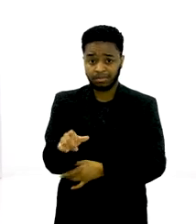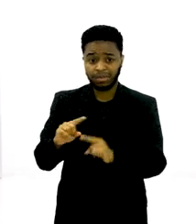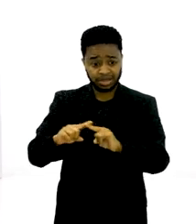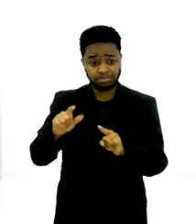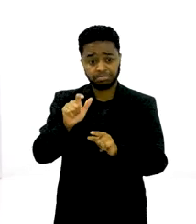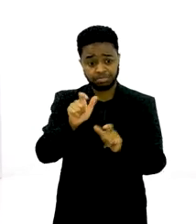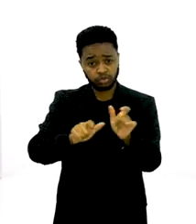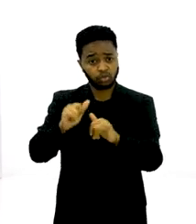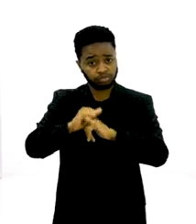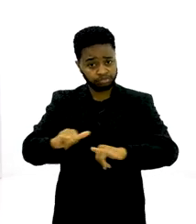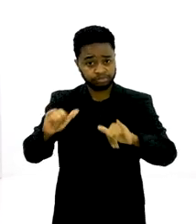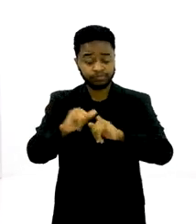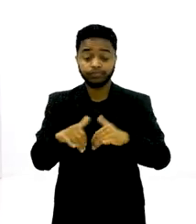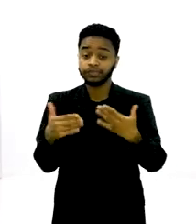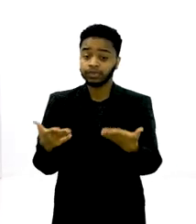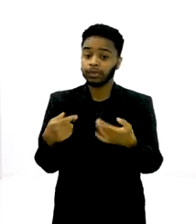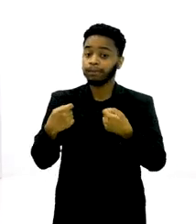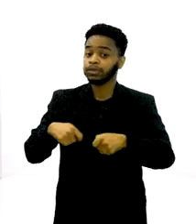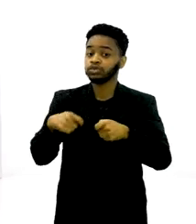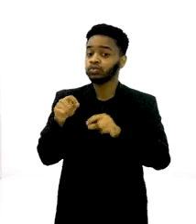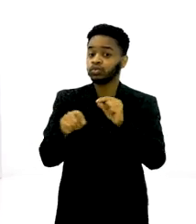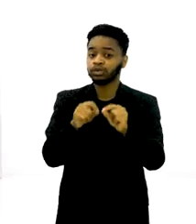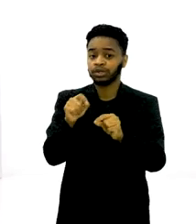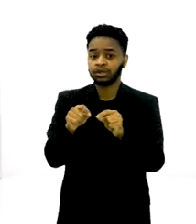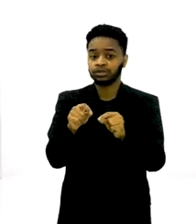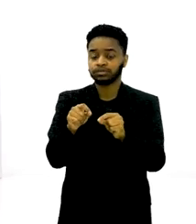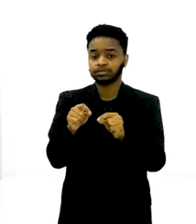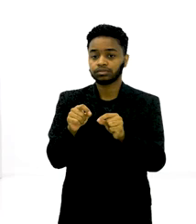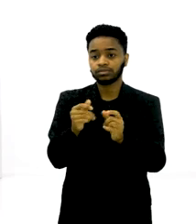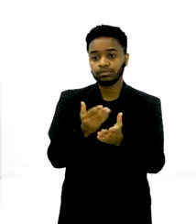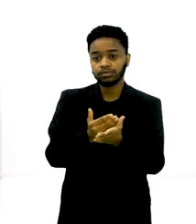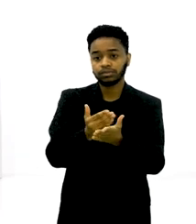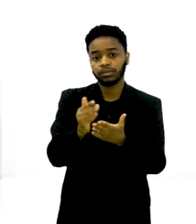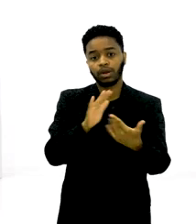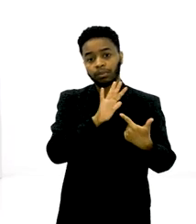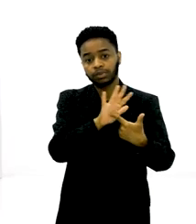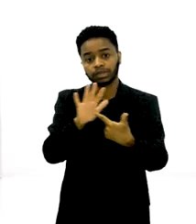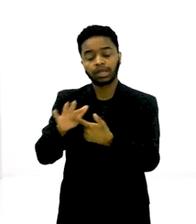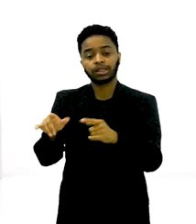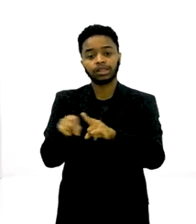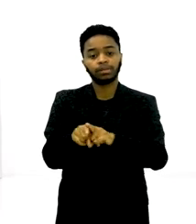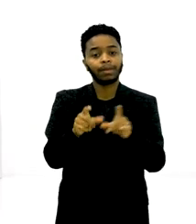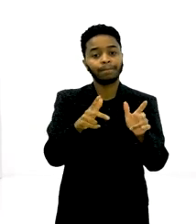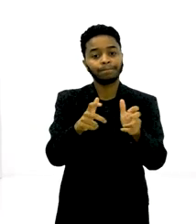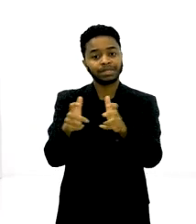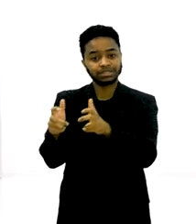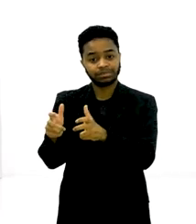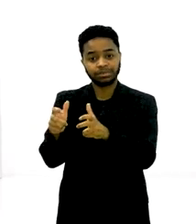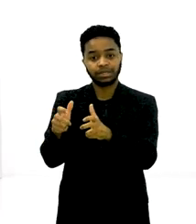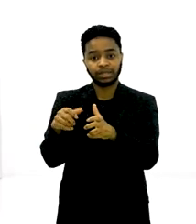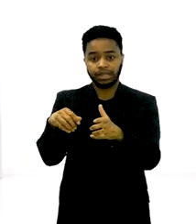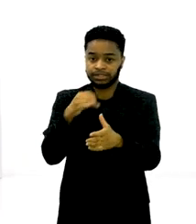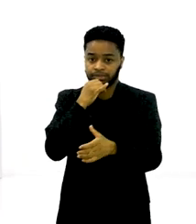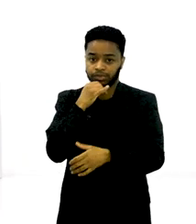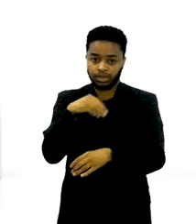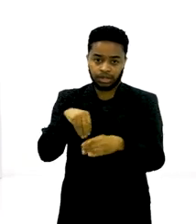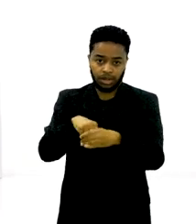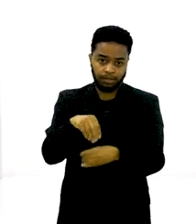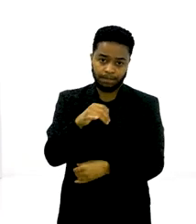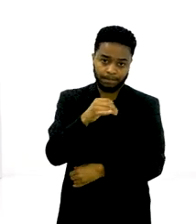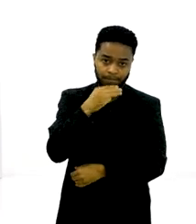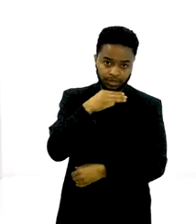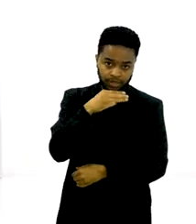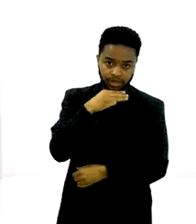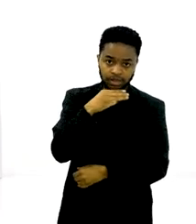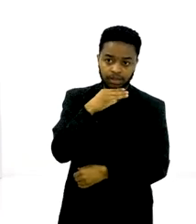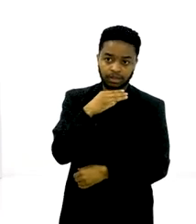corrente falei Jesus você tem que então começar a trazer E aí observando também dentro da própria Mangueira